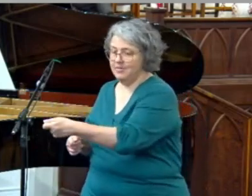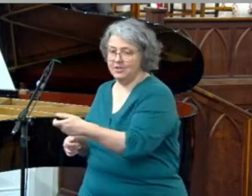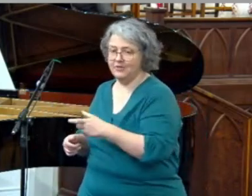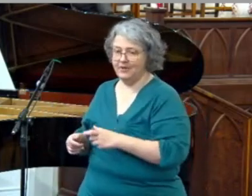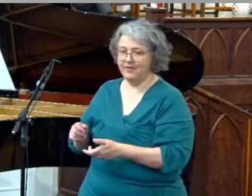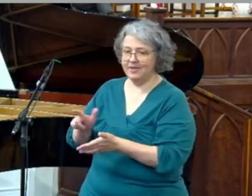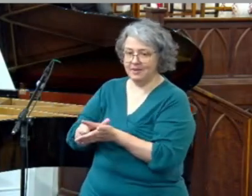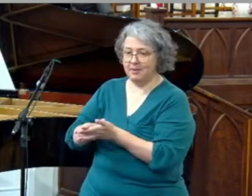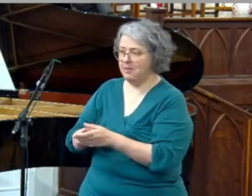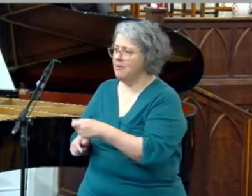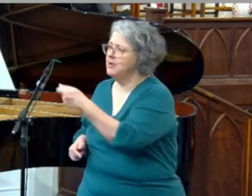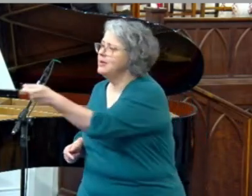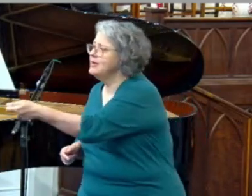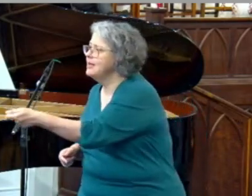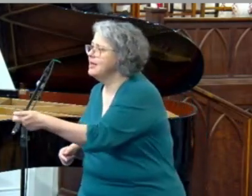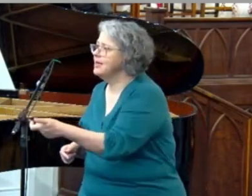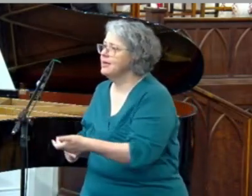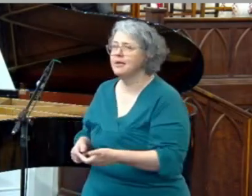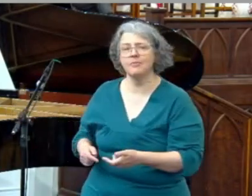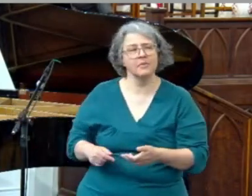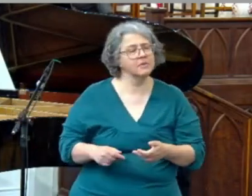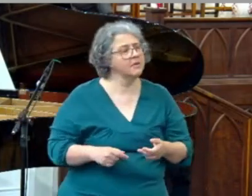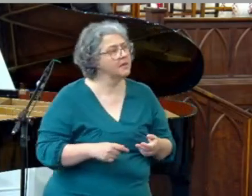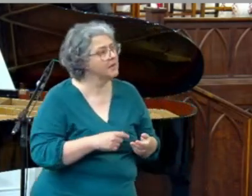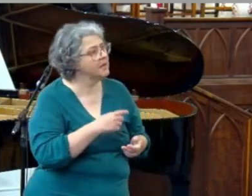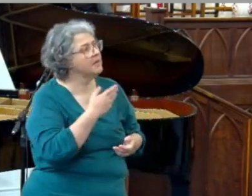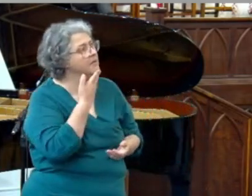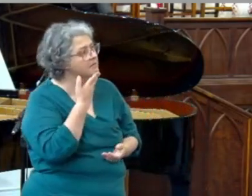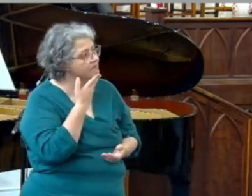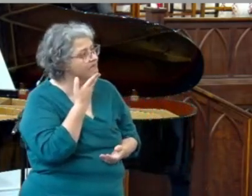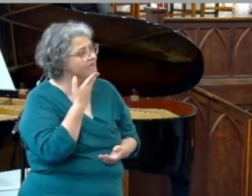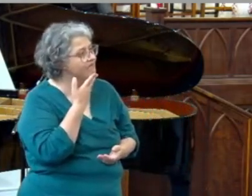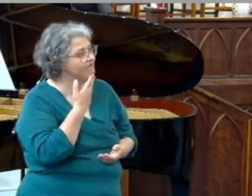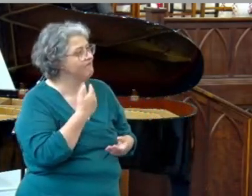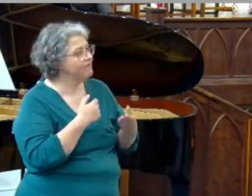para falar a verdade, desprezando.